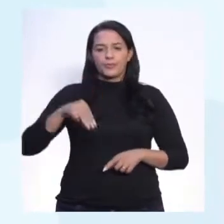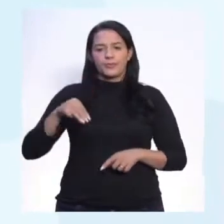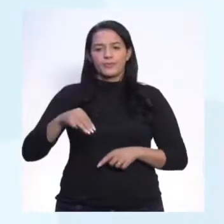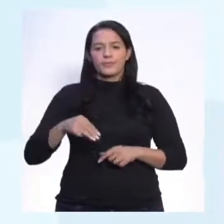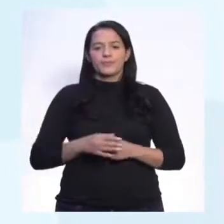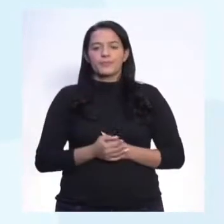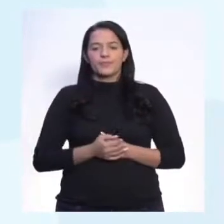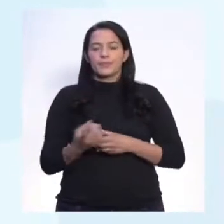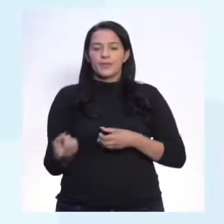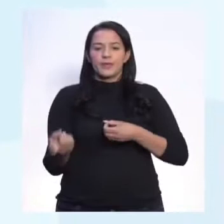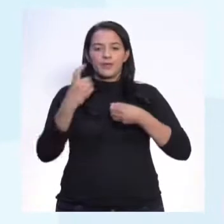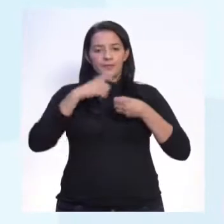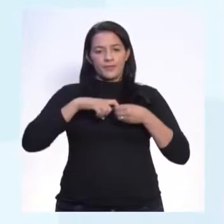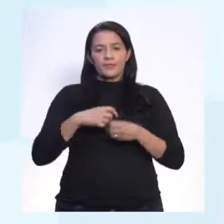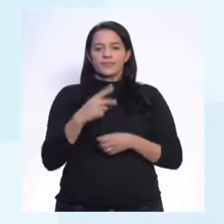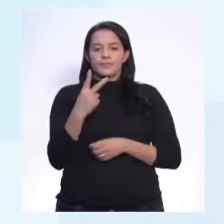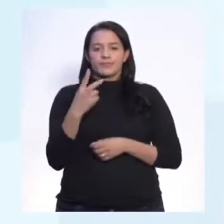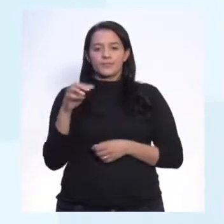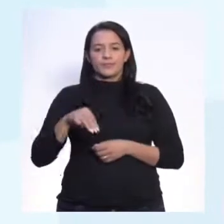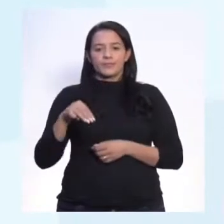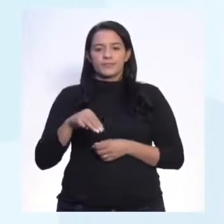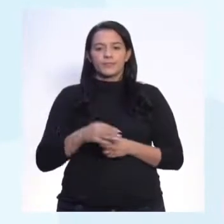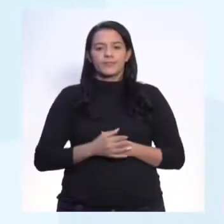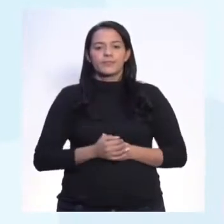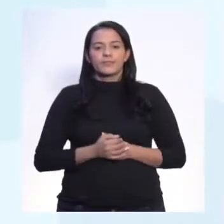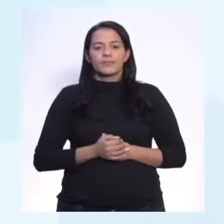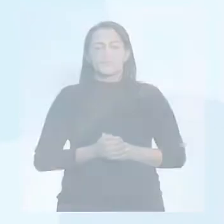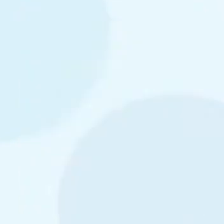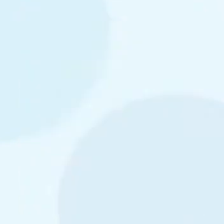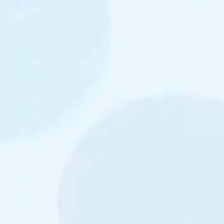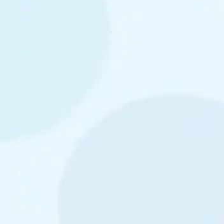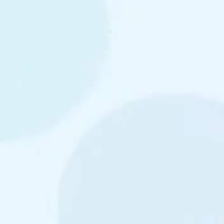minutos. Voltamos em 2 minutos.